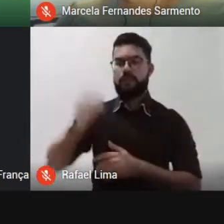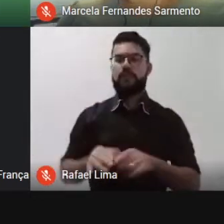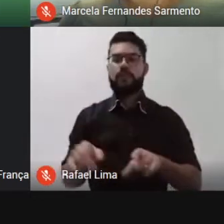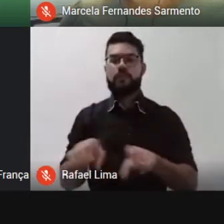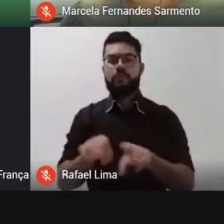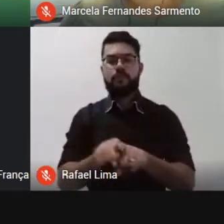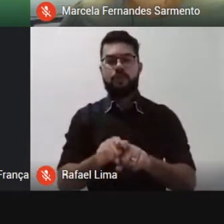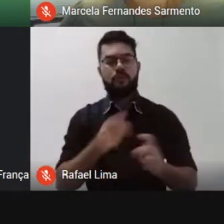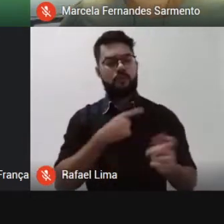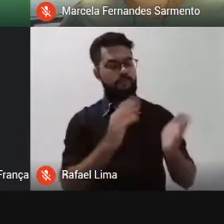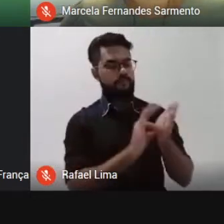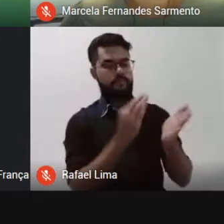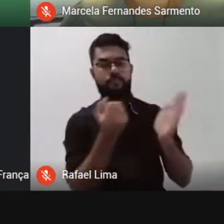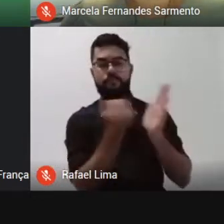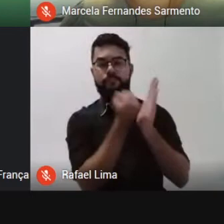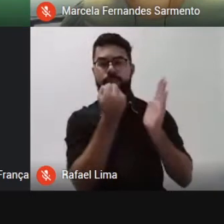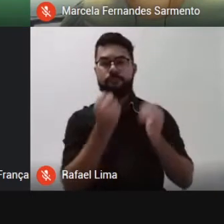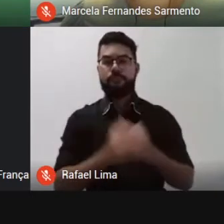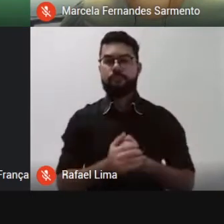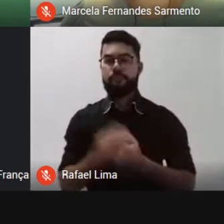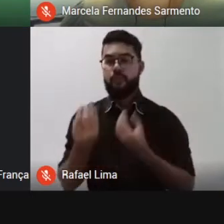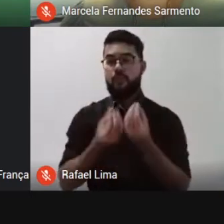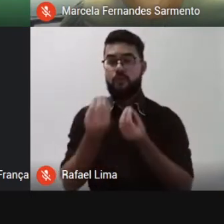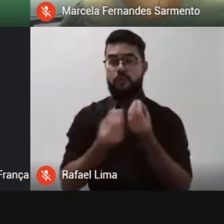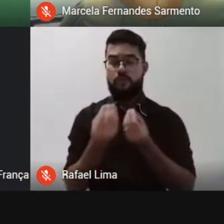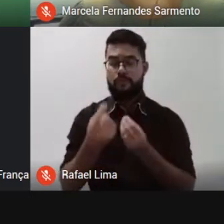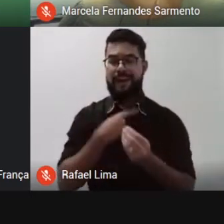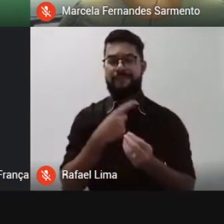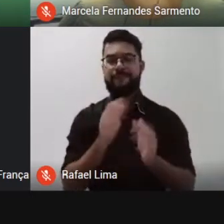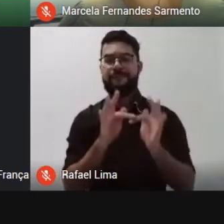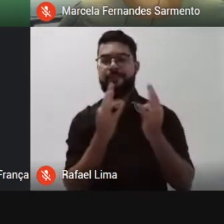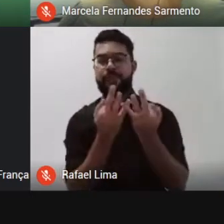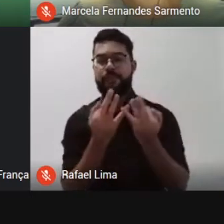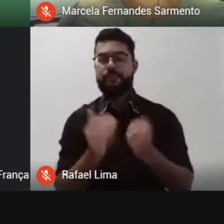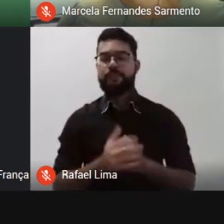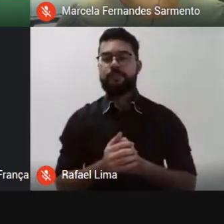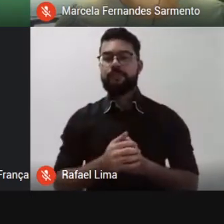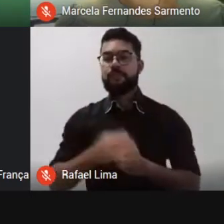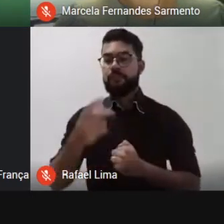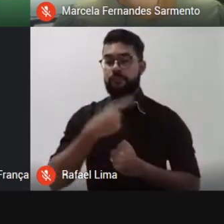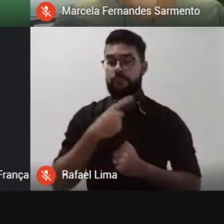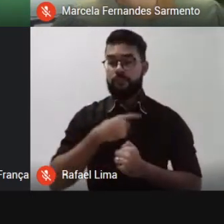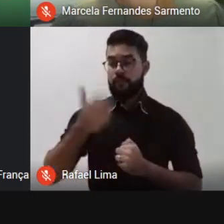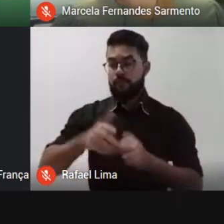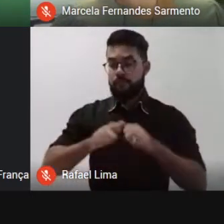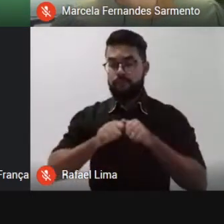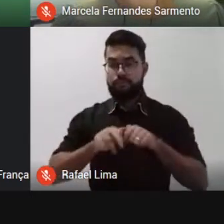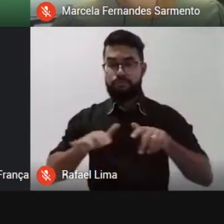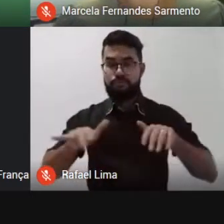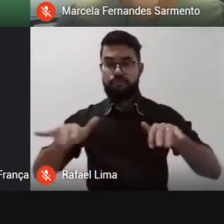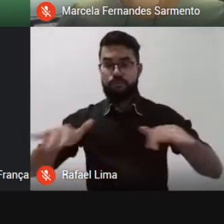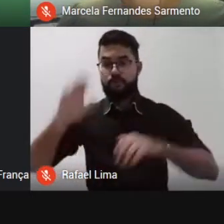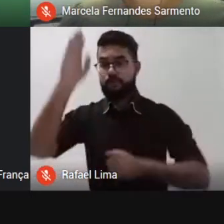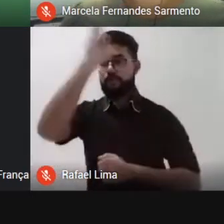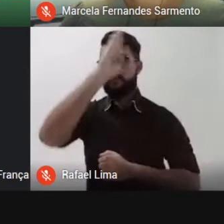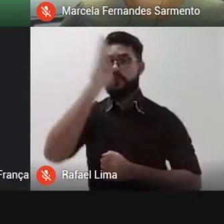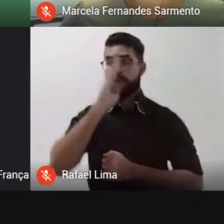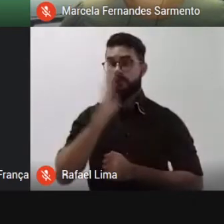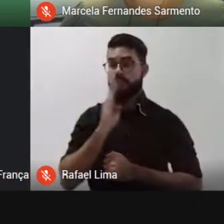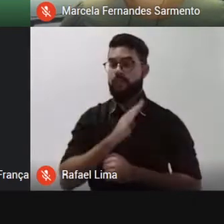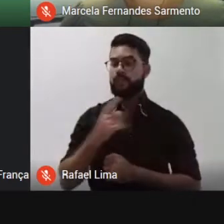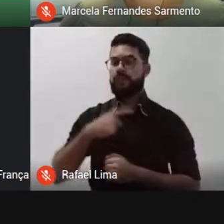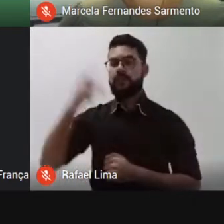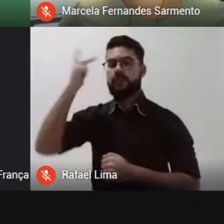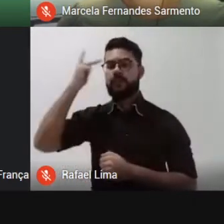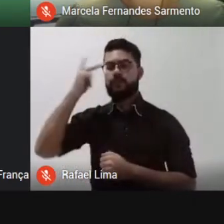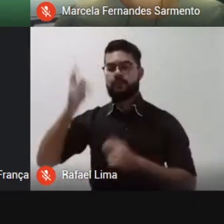a implantação desse imobiliário. Pouco assim, foi se espalhando pelo Brasil. Em São Paulo, ele foi denominado como Zonas